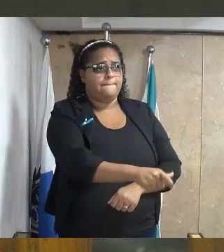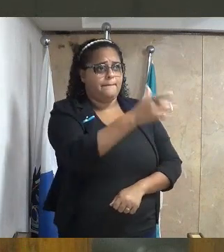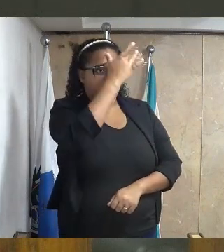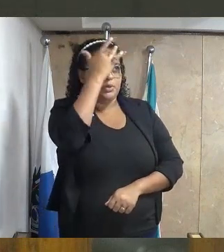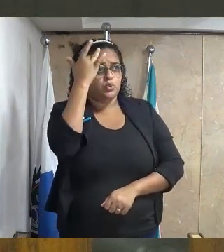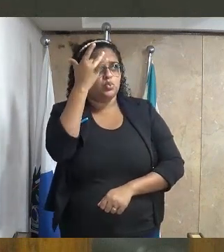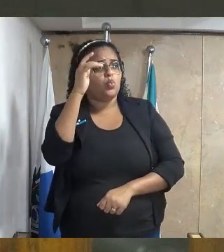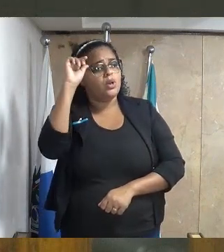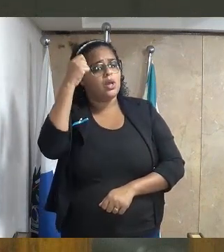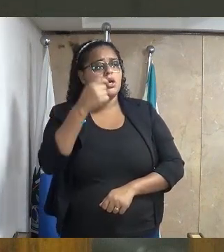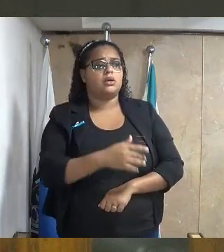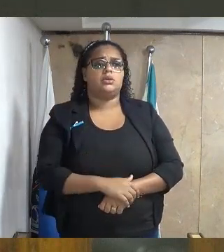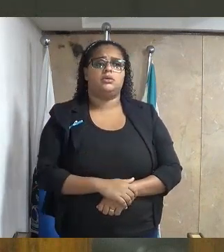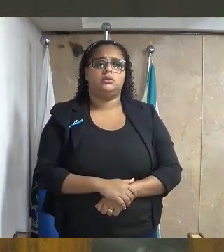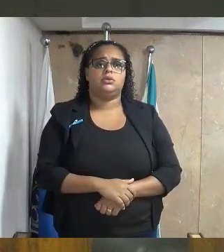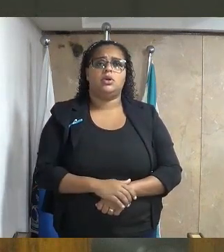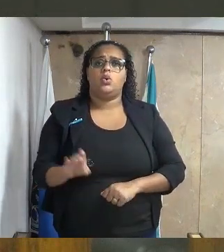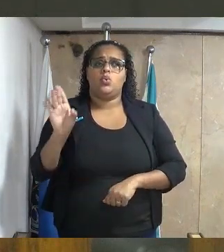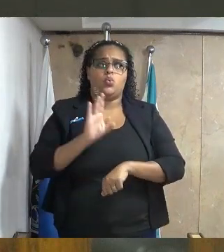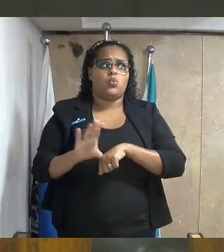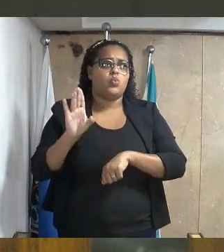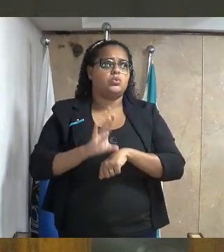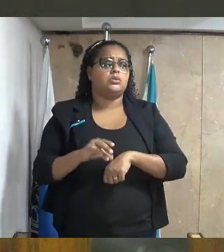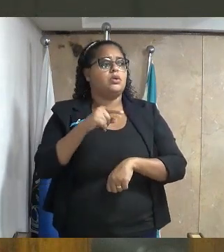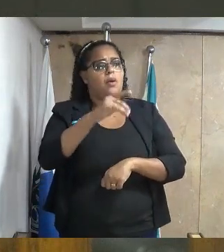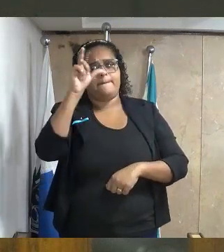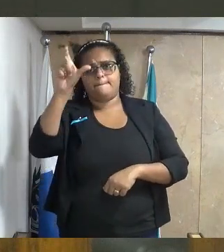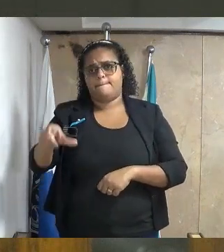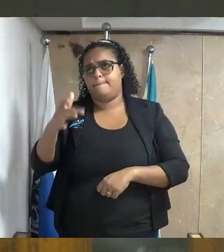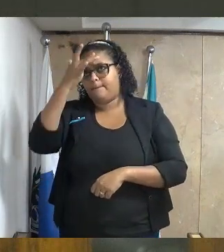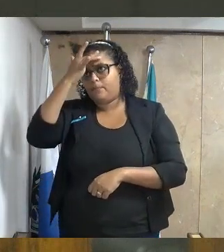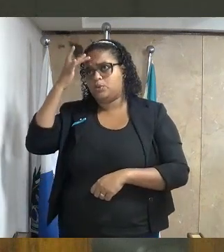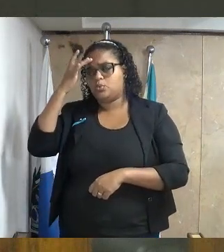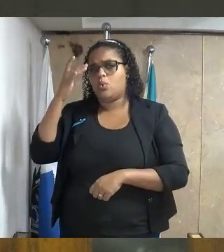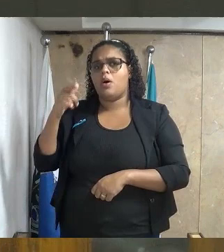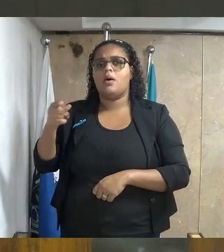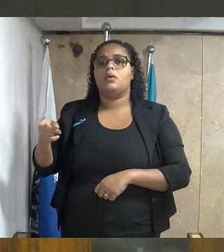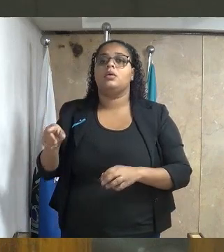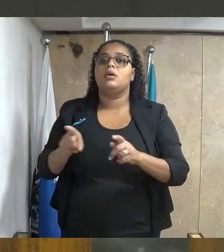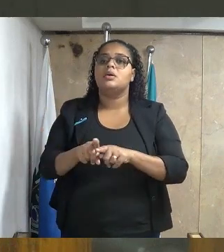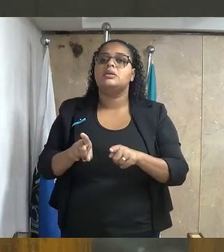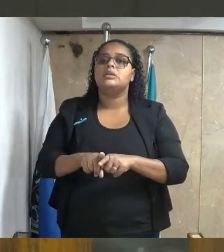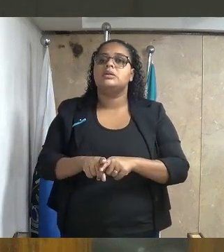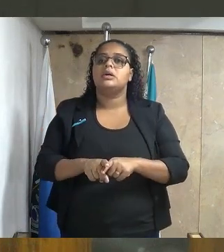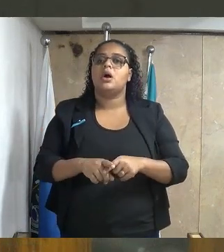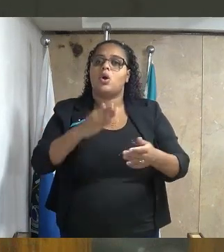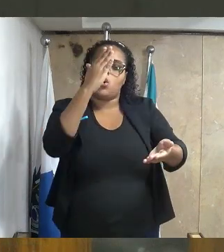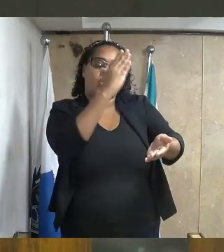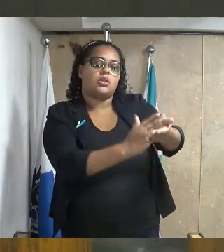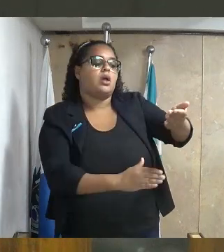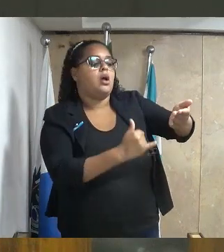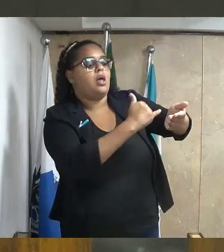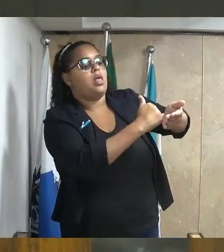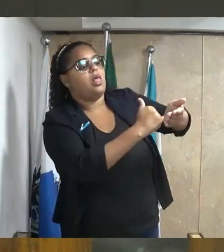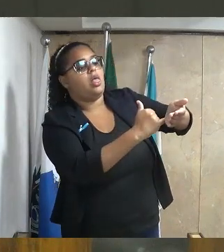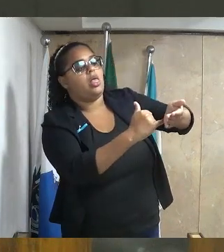negra, do pulso de uma pessoa branca, o sangue que vai escorrer é o mesmo